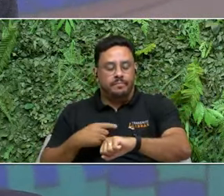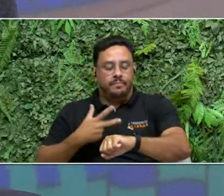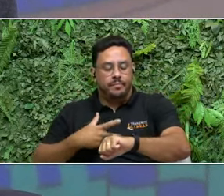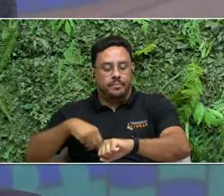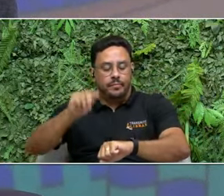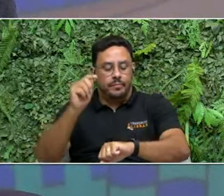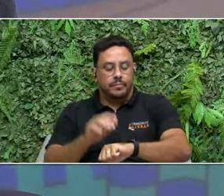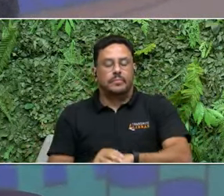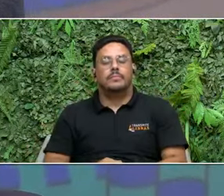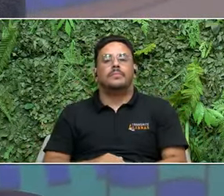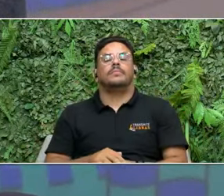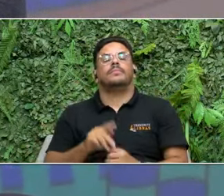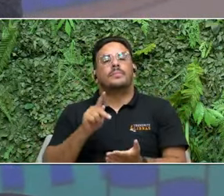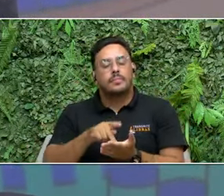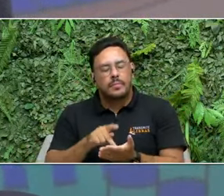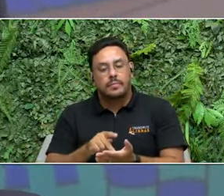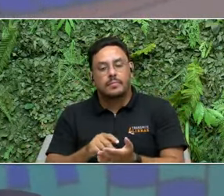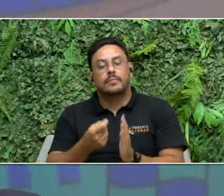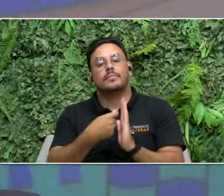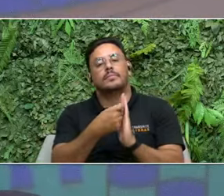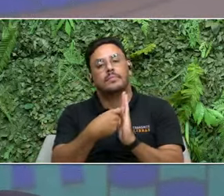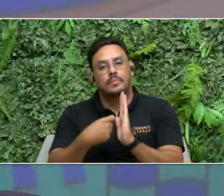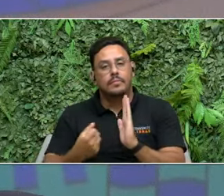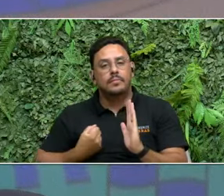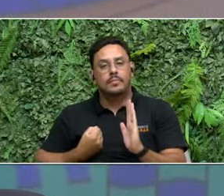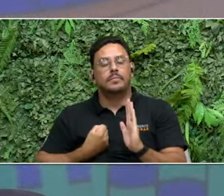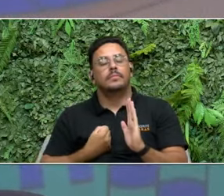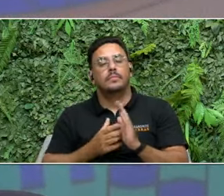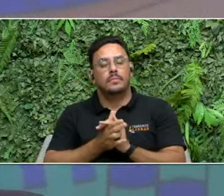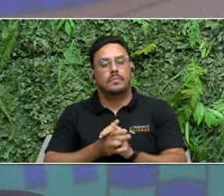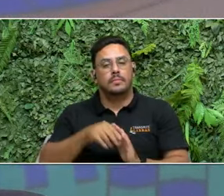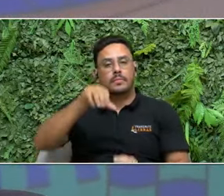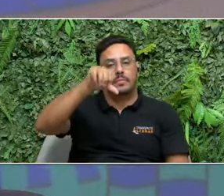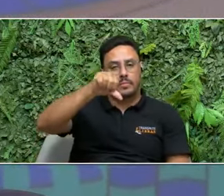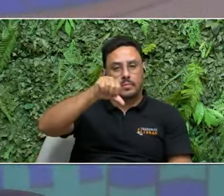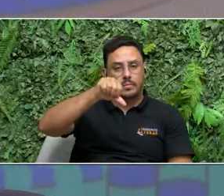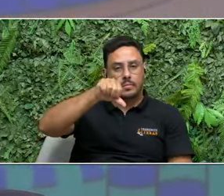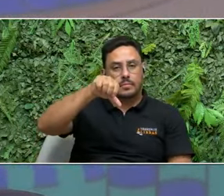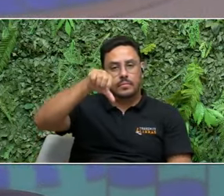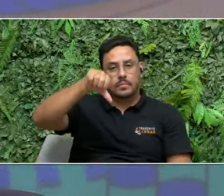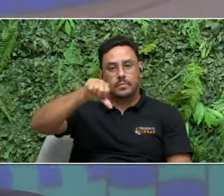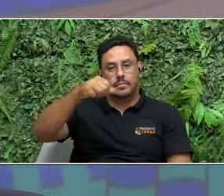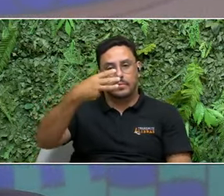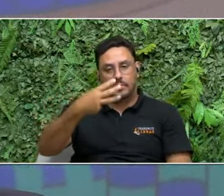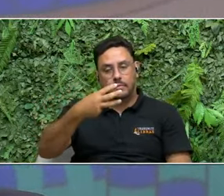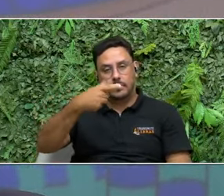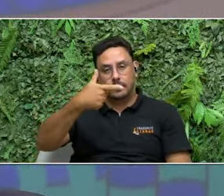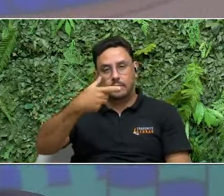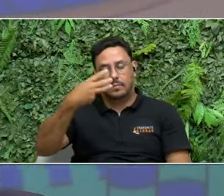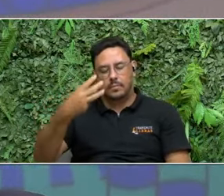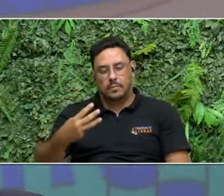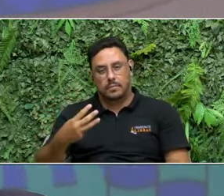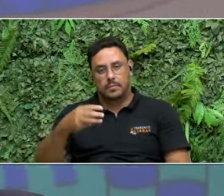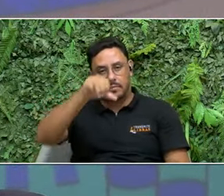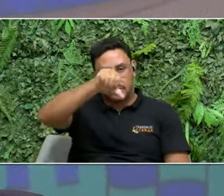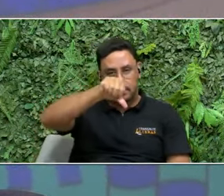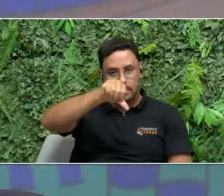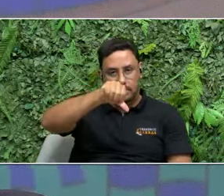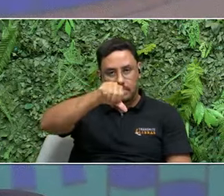a exagerado chips anota o telefone aí da revenda ó 9 9323